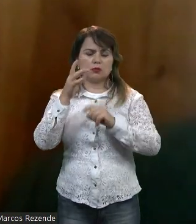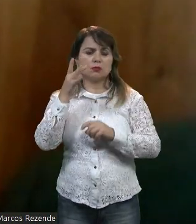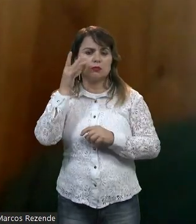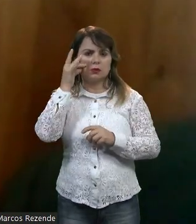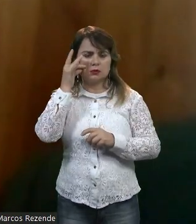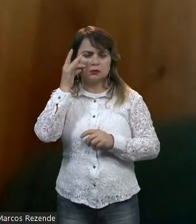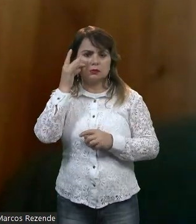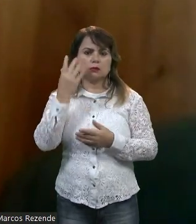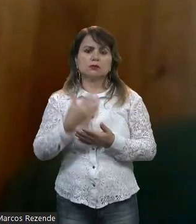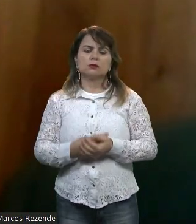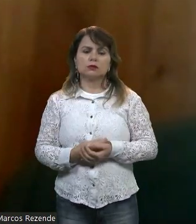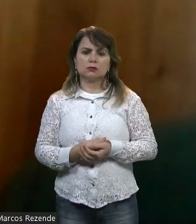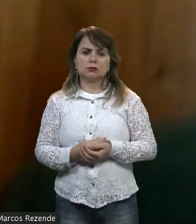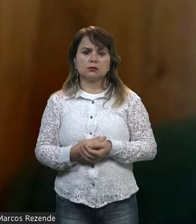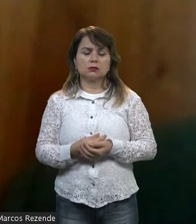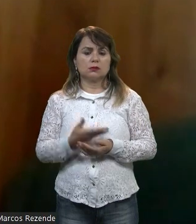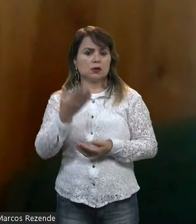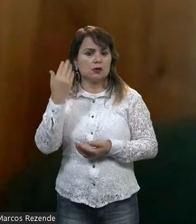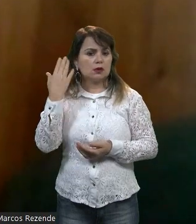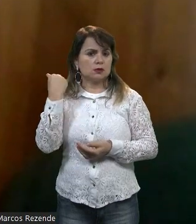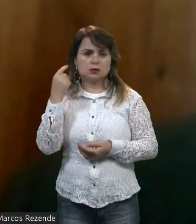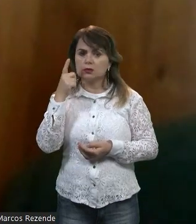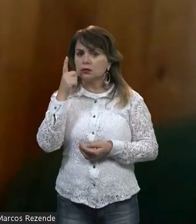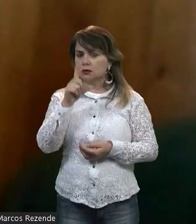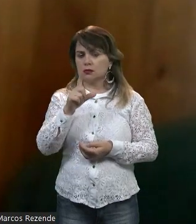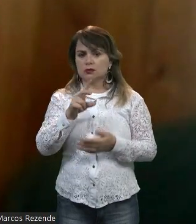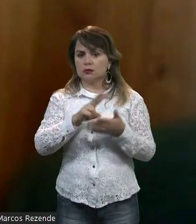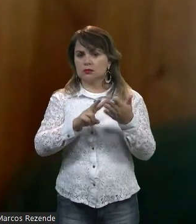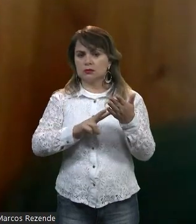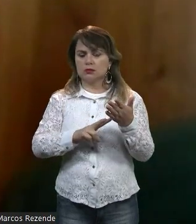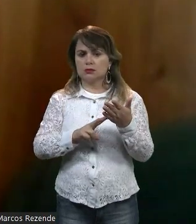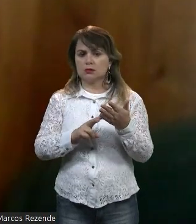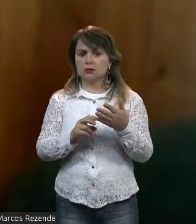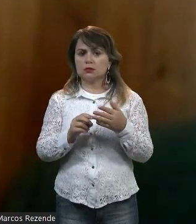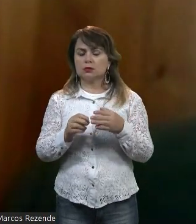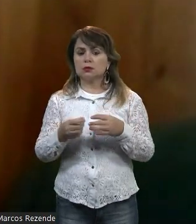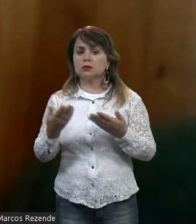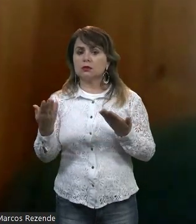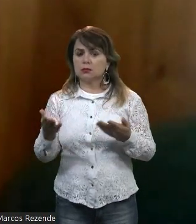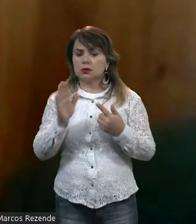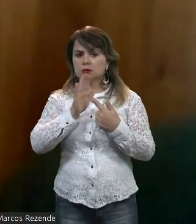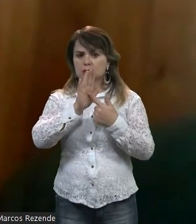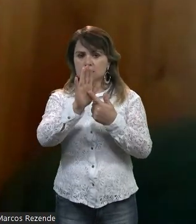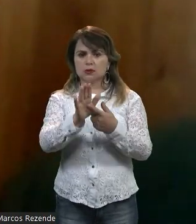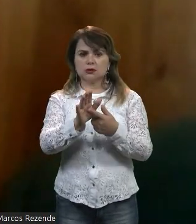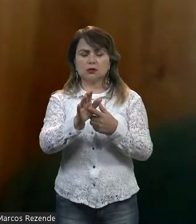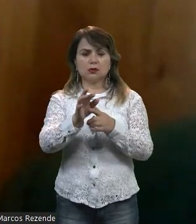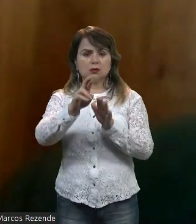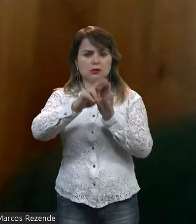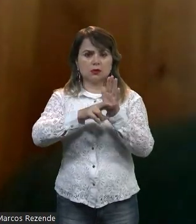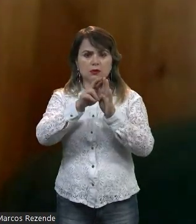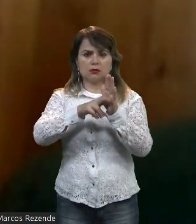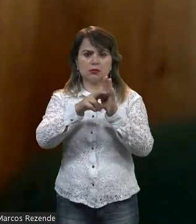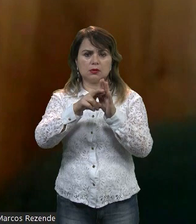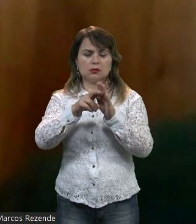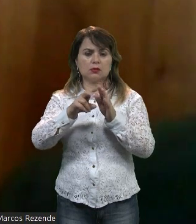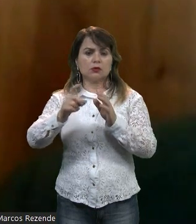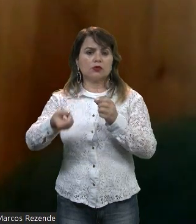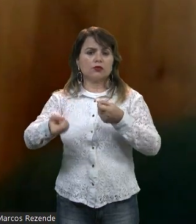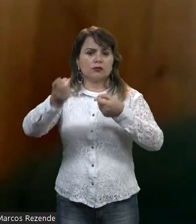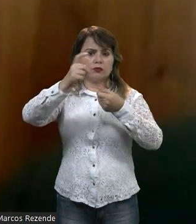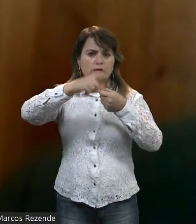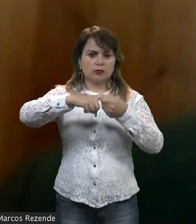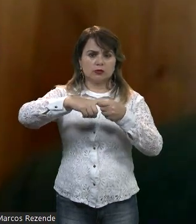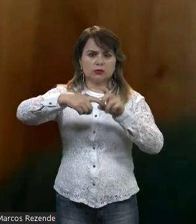que foi a última sessão presencial, não foi apreciada e as indicações e requerimentos voltarão na próxima sessão do dia 8